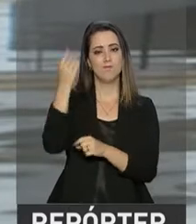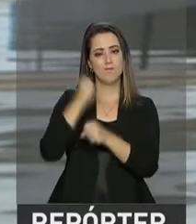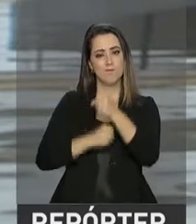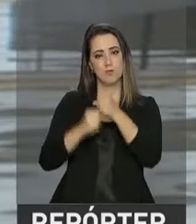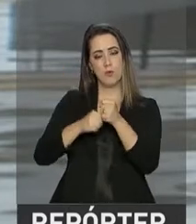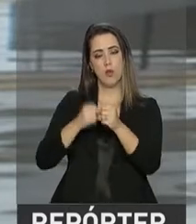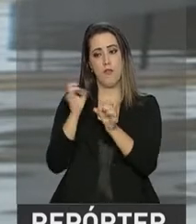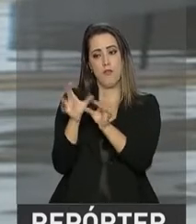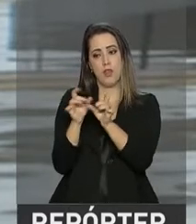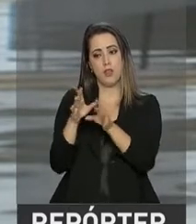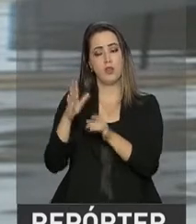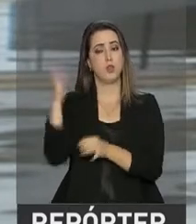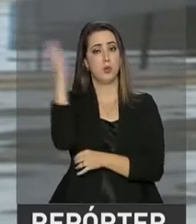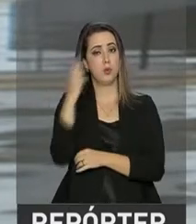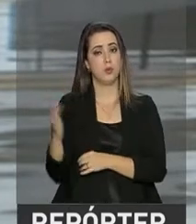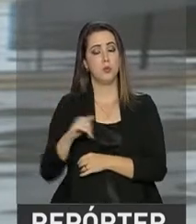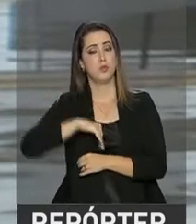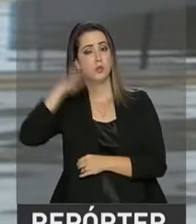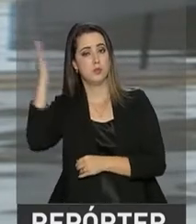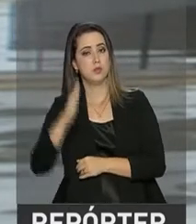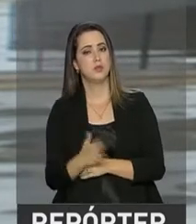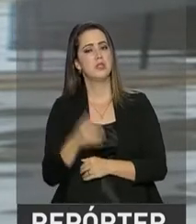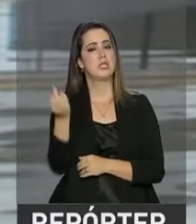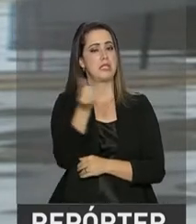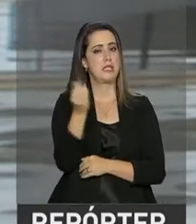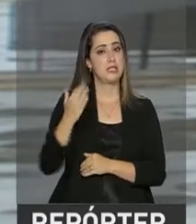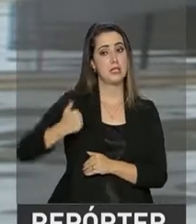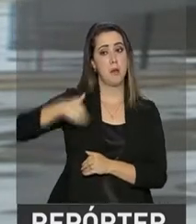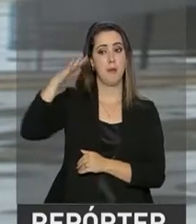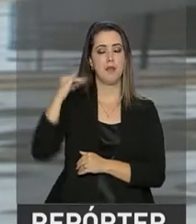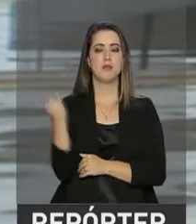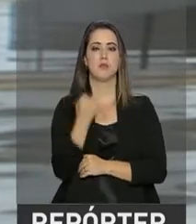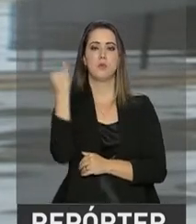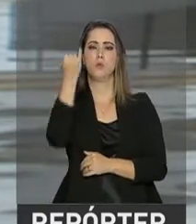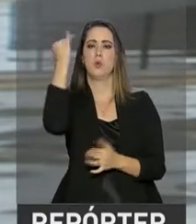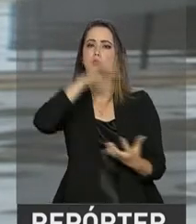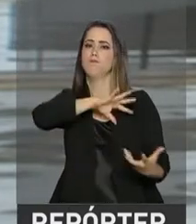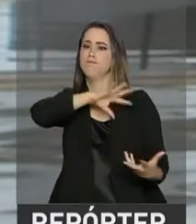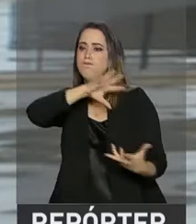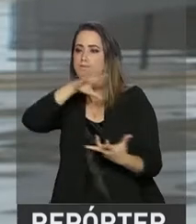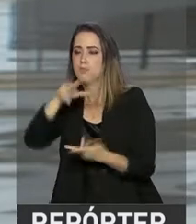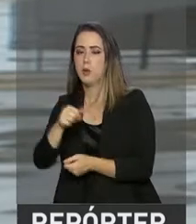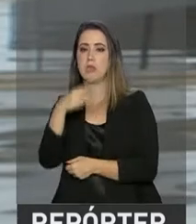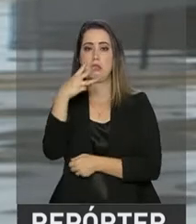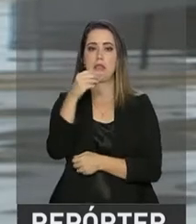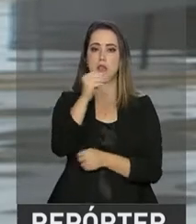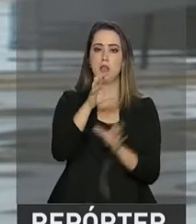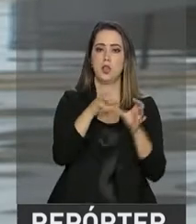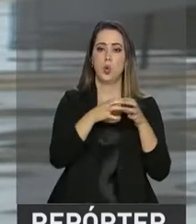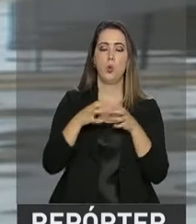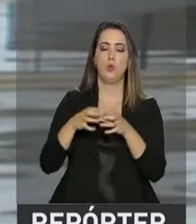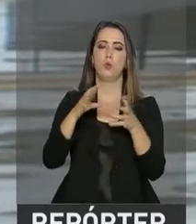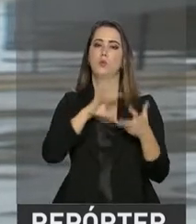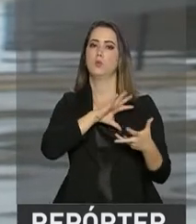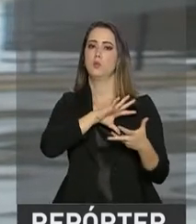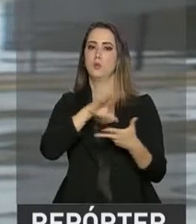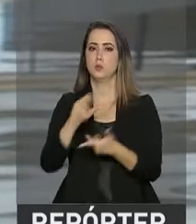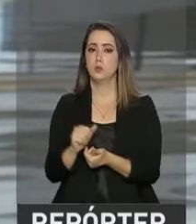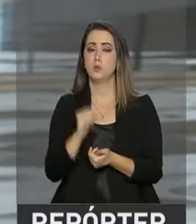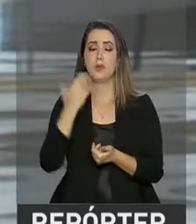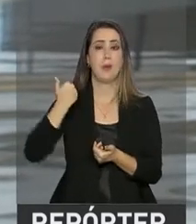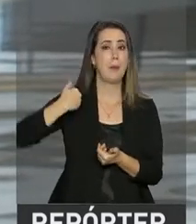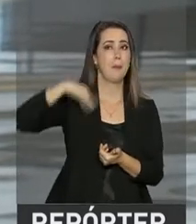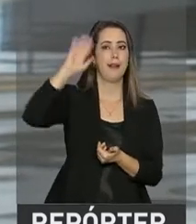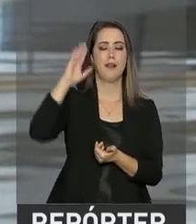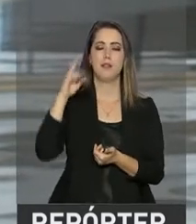vendas brasileiras ao exterior foi a sexta mais expressiva entre os 30 maiores exportadores do mundo, superando o